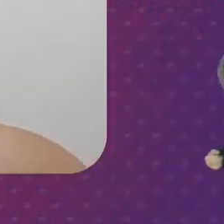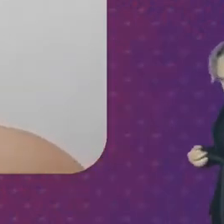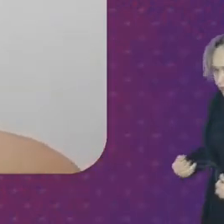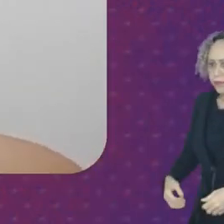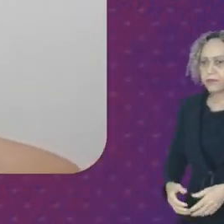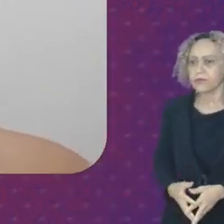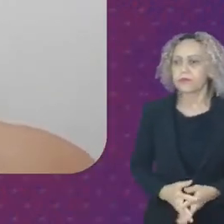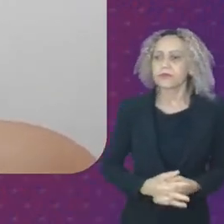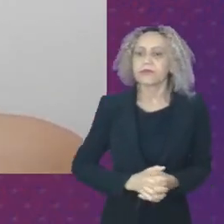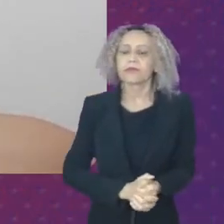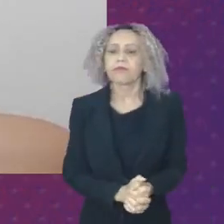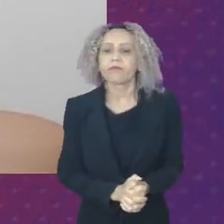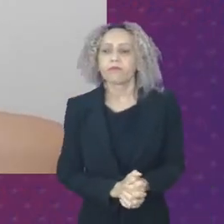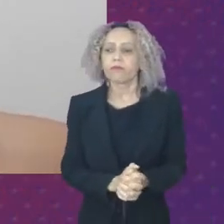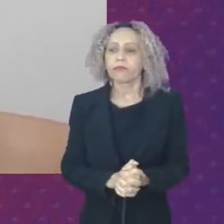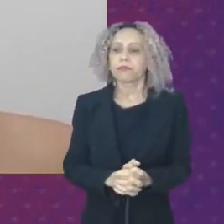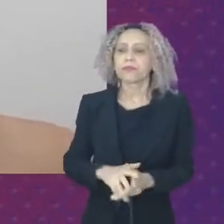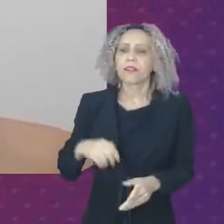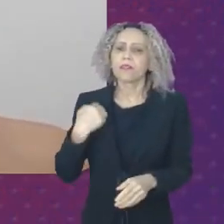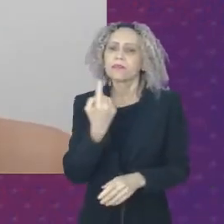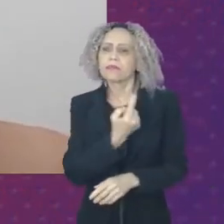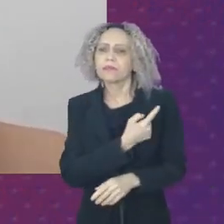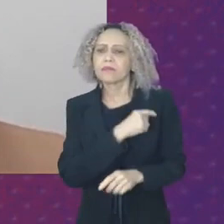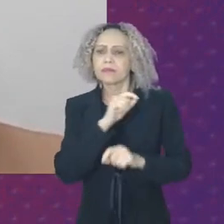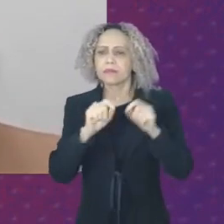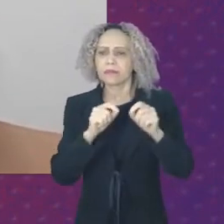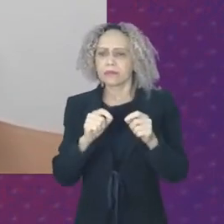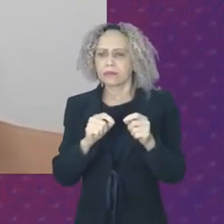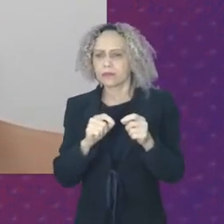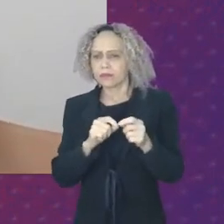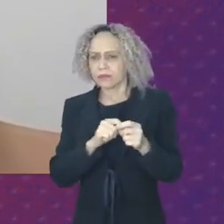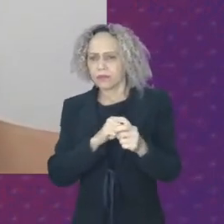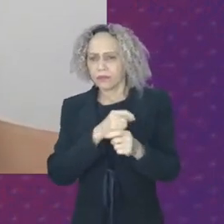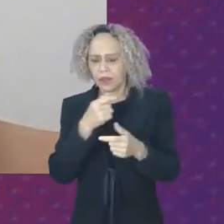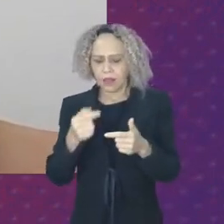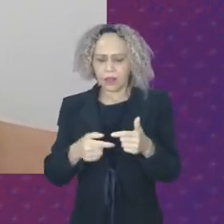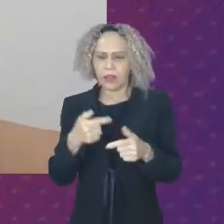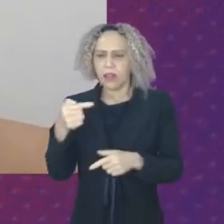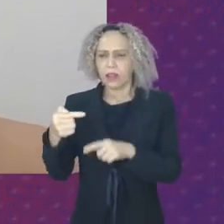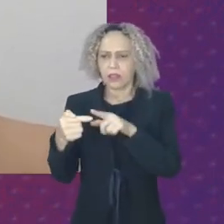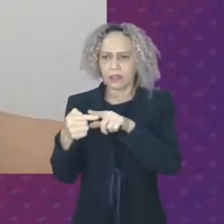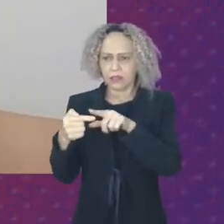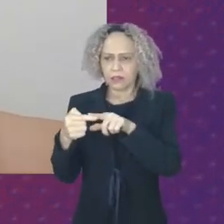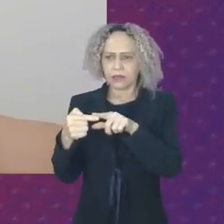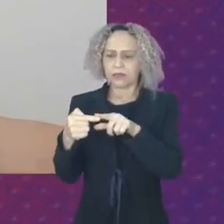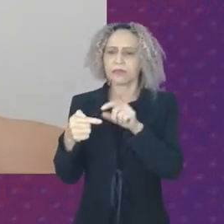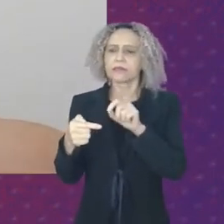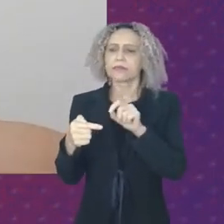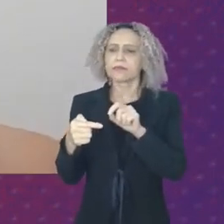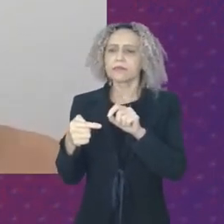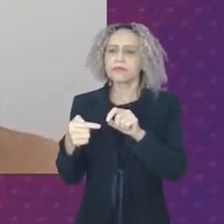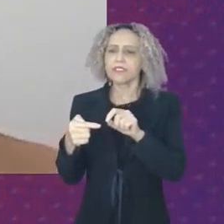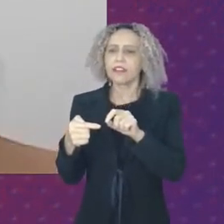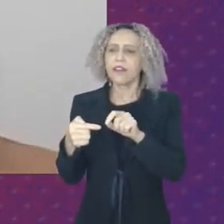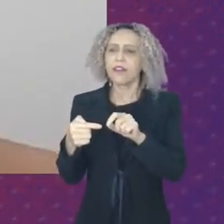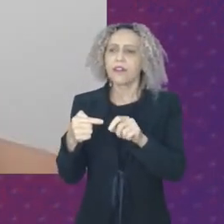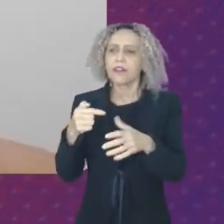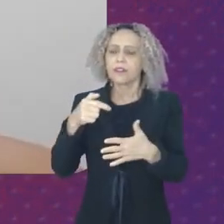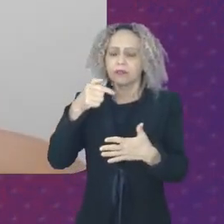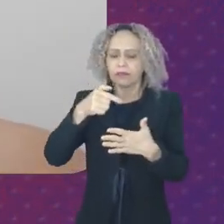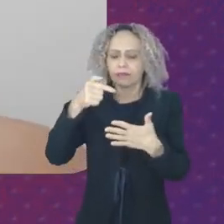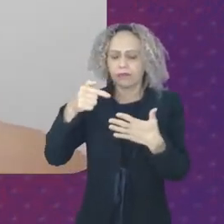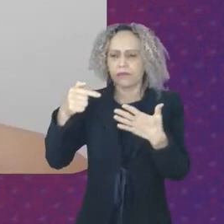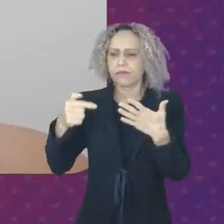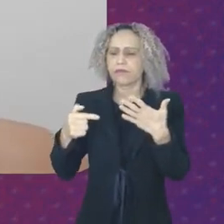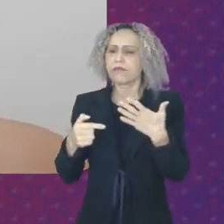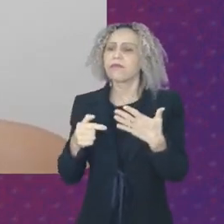arquétipos. A gente tem a pessoa comum como o sétimo arquétipo aqui para a gente tratar, que basicamente é aquela